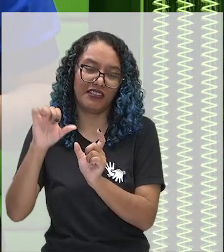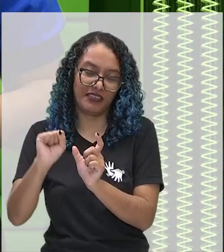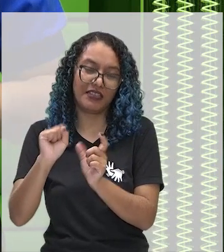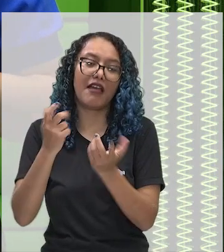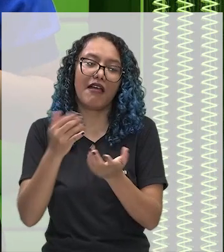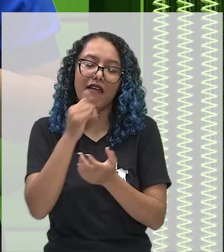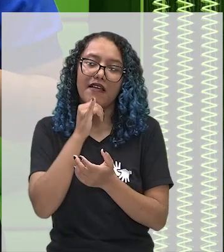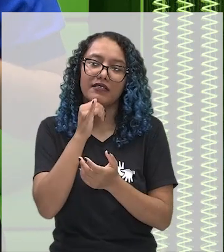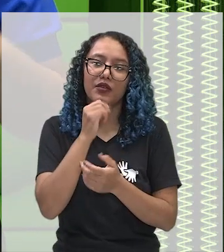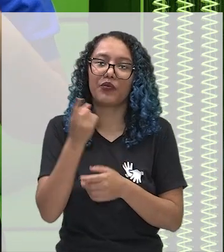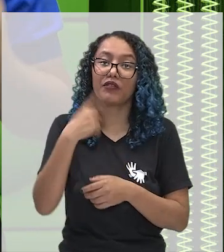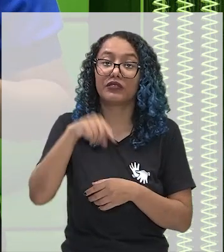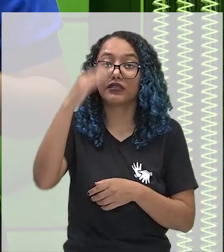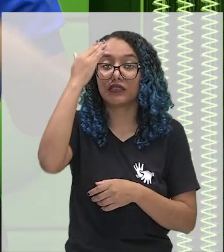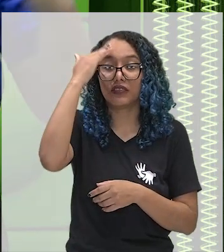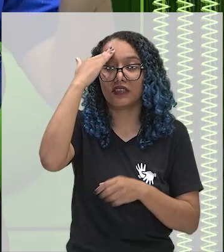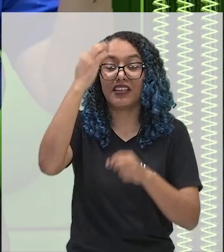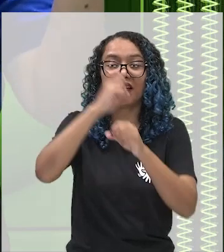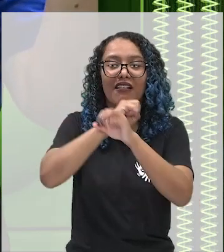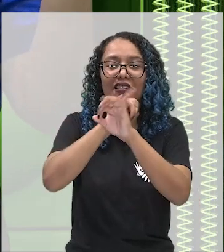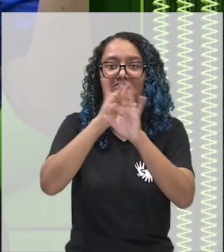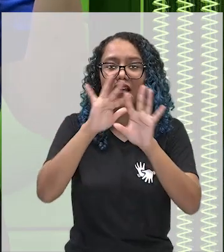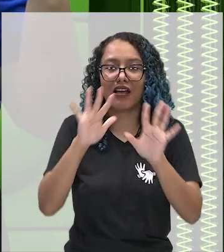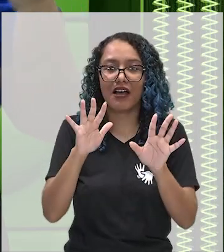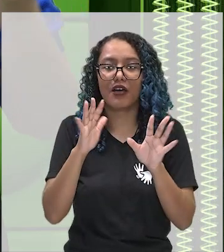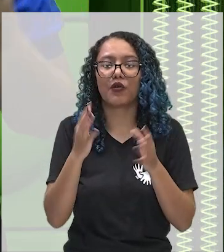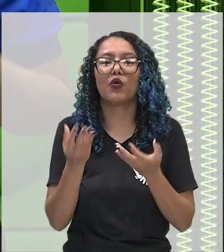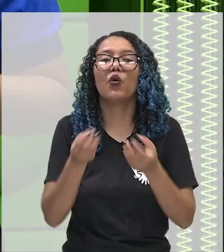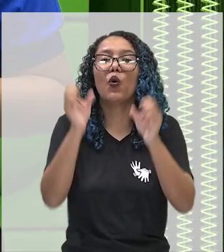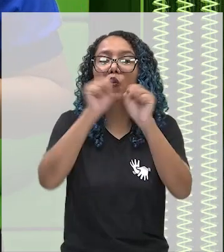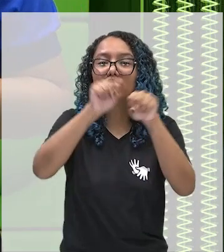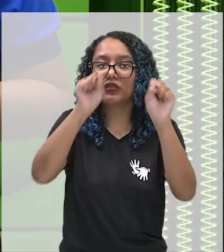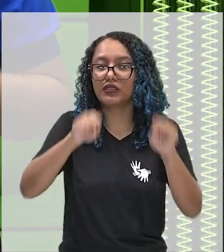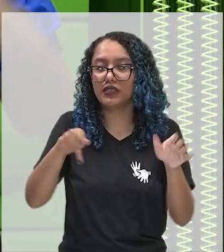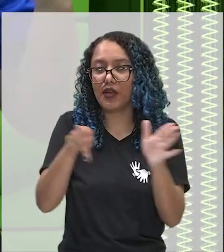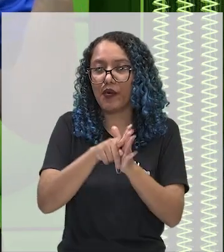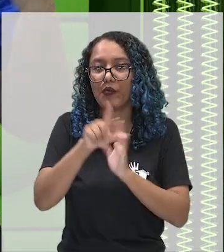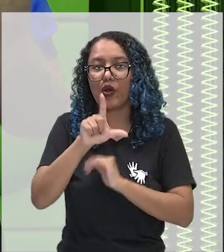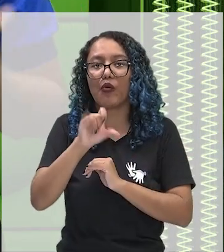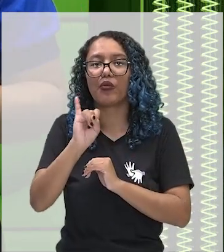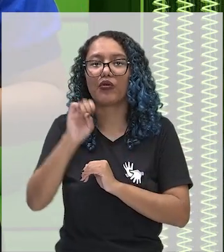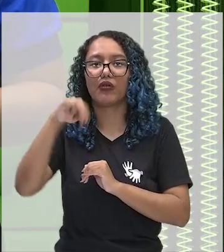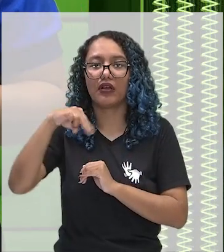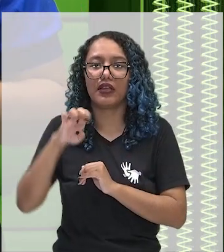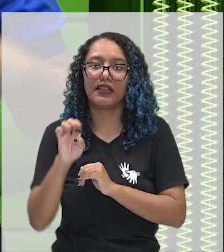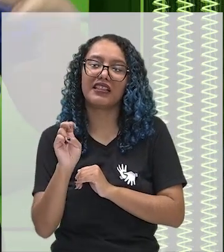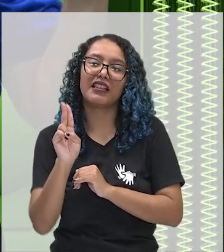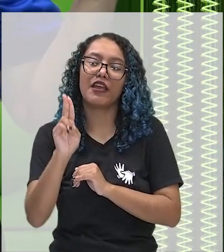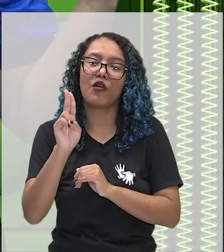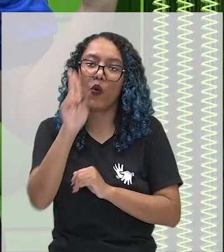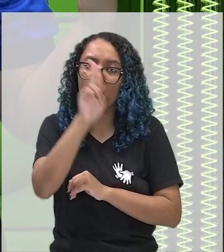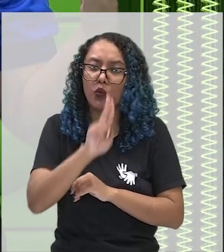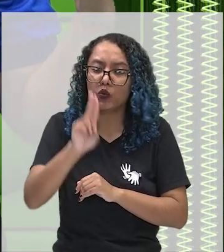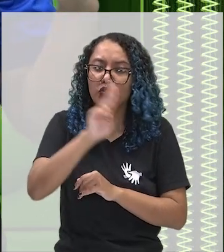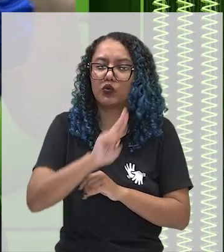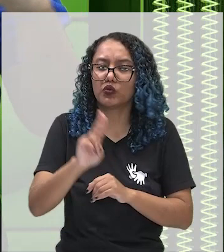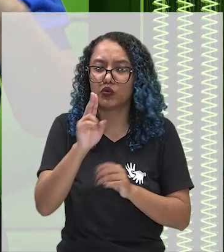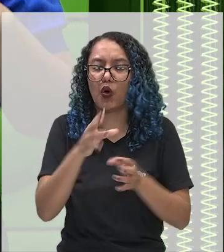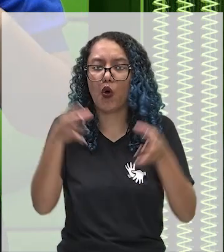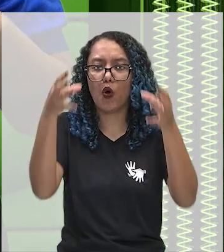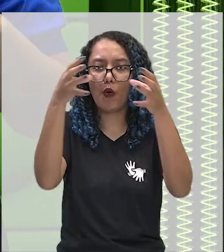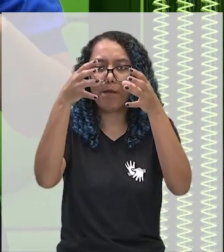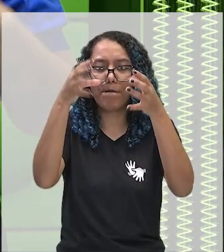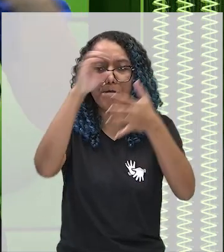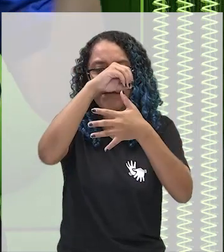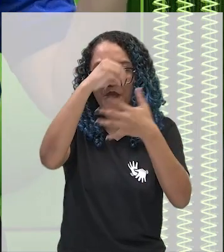é um exemplo para você entender qual foi o sistema que ele usou com aqueles táxons, né? Sempre agrupando